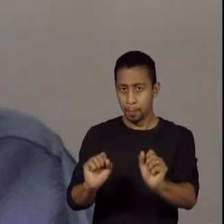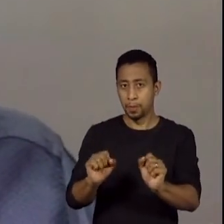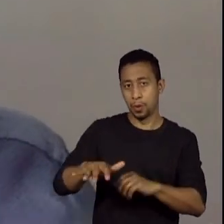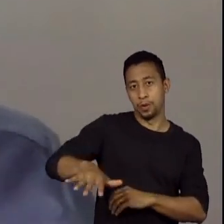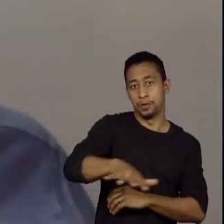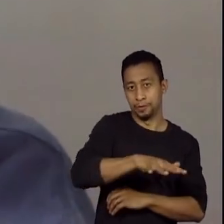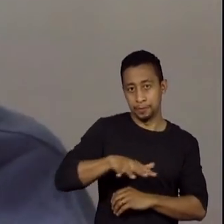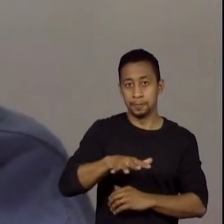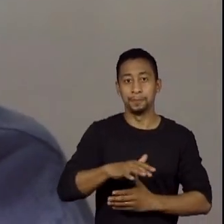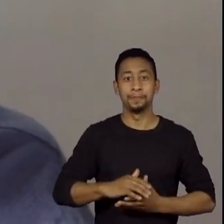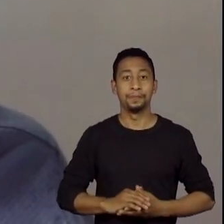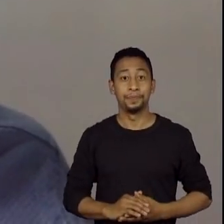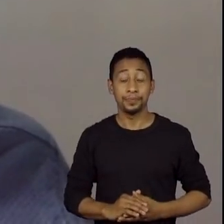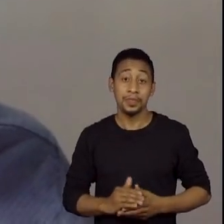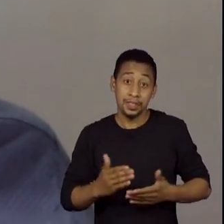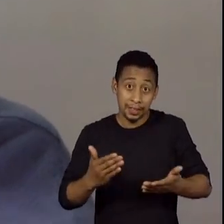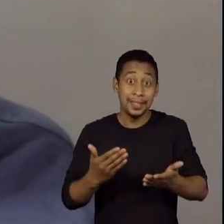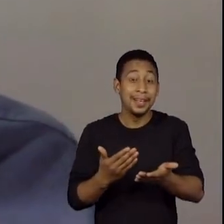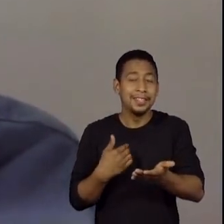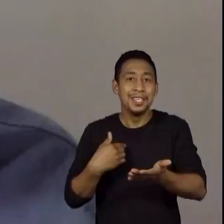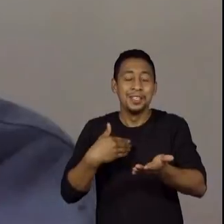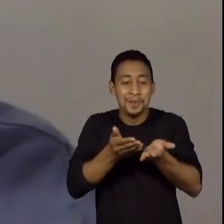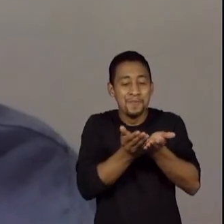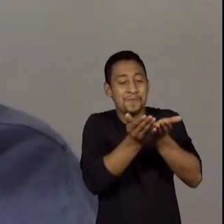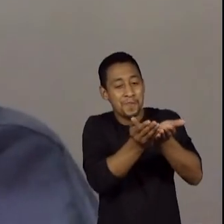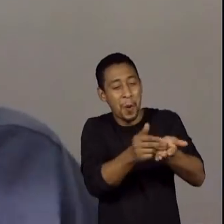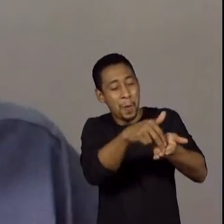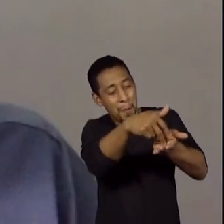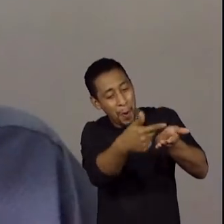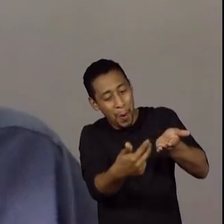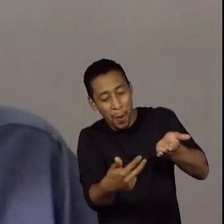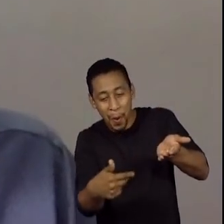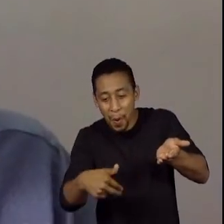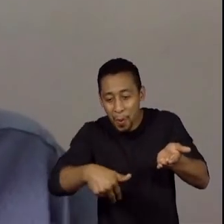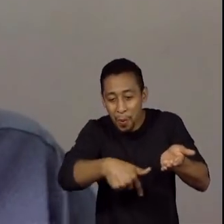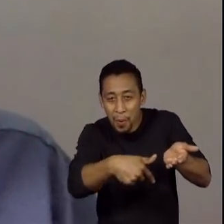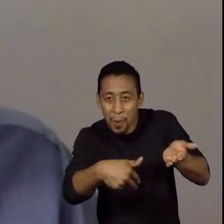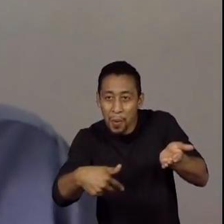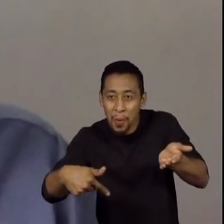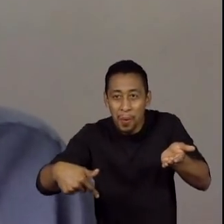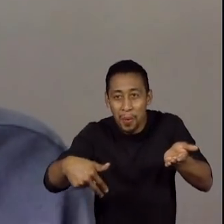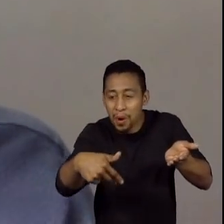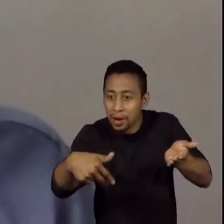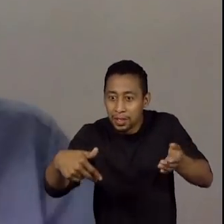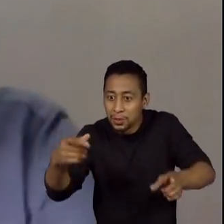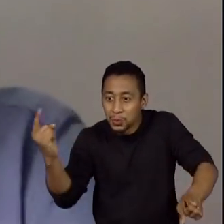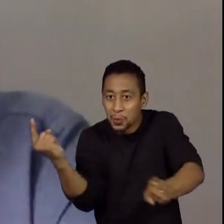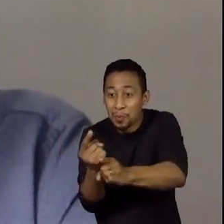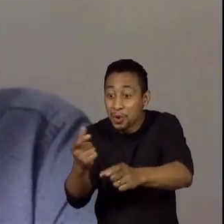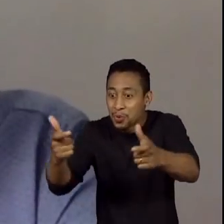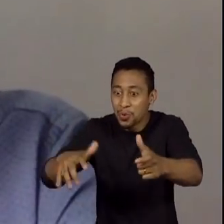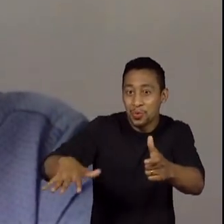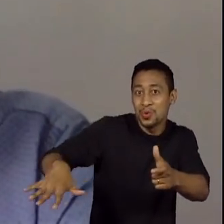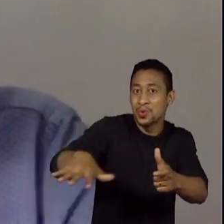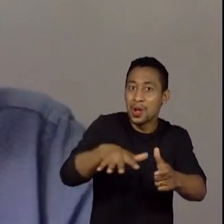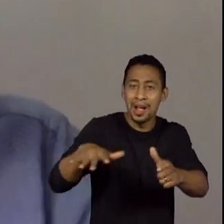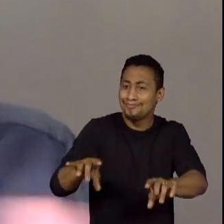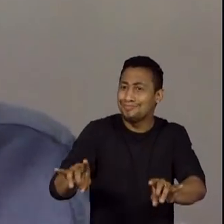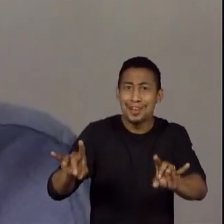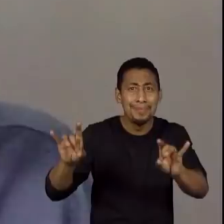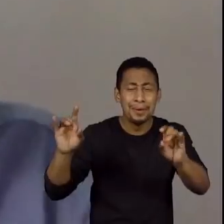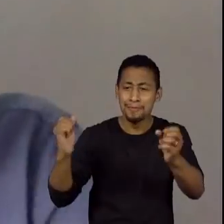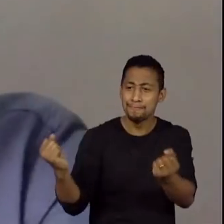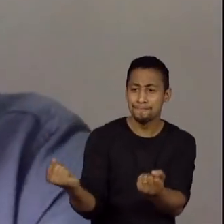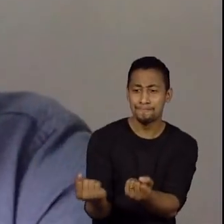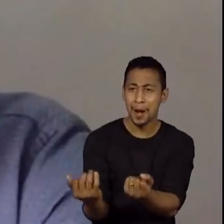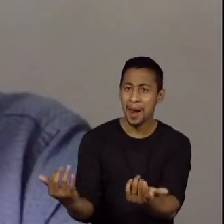que, apesar dessa descoberta, há um uso histórico do espaço. E essa discussão ela cabe à